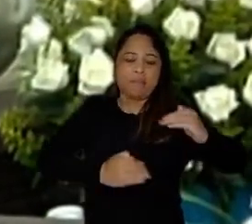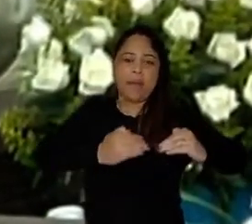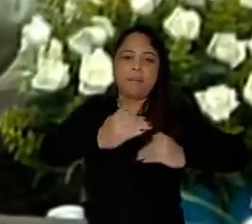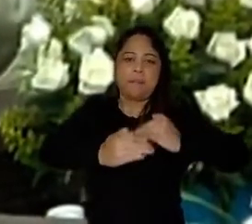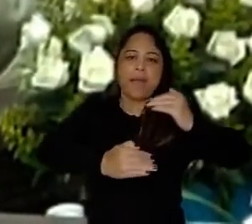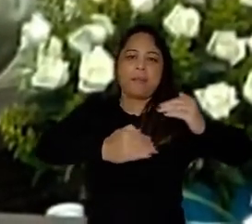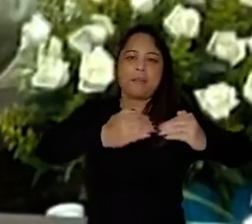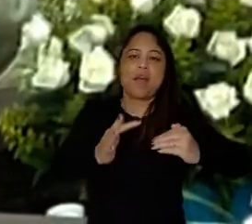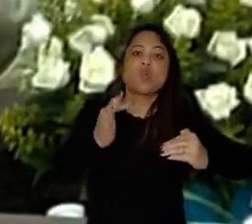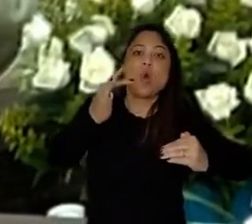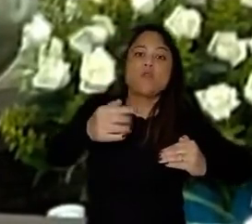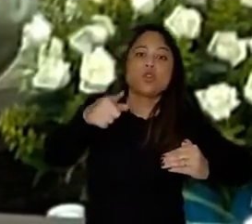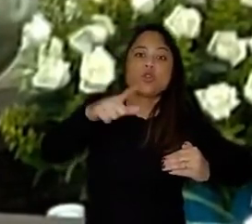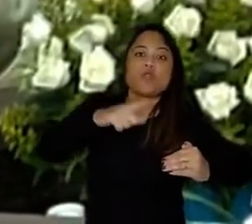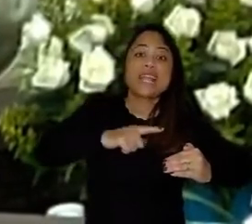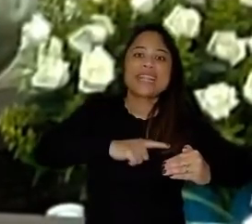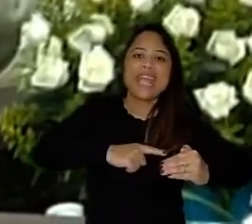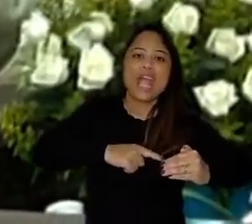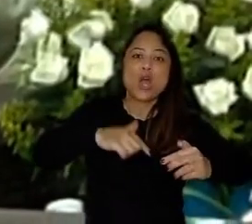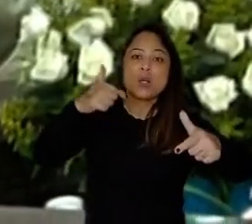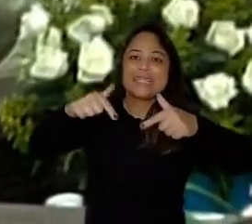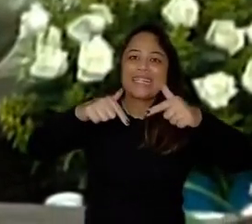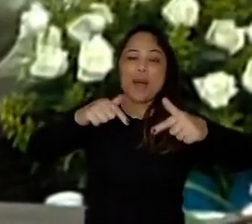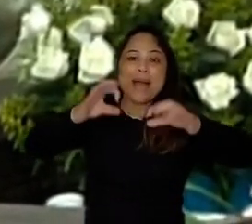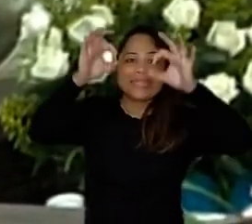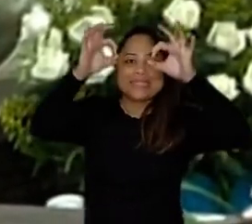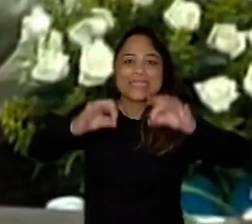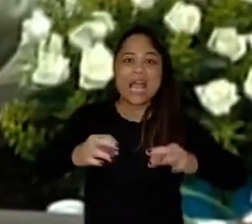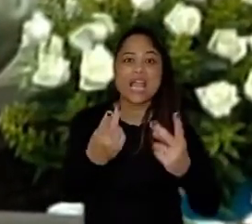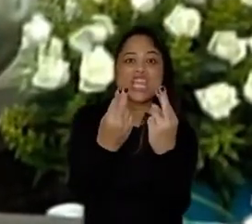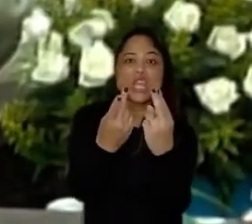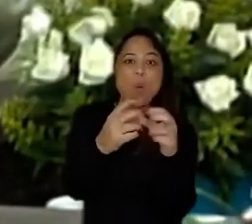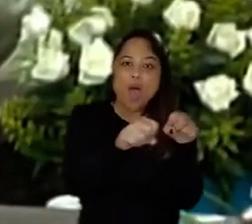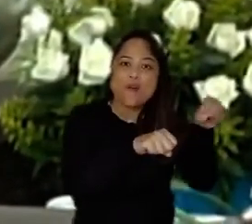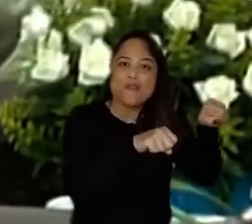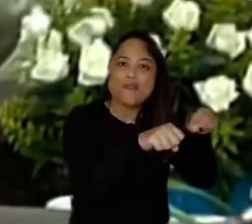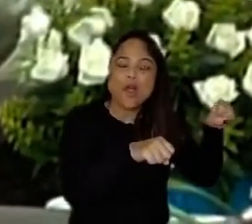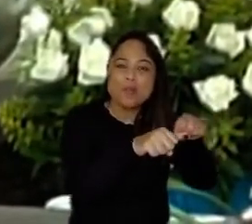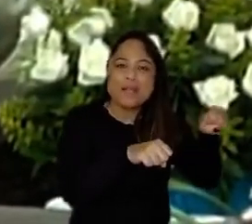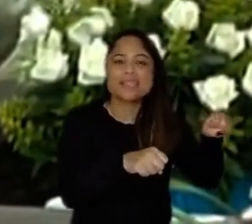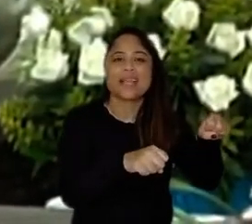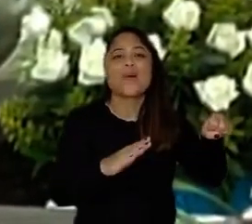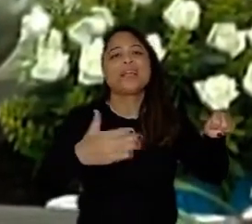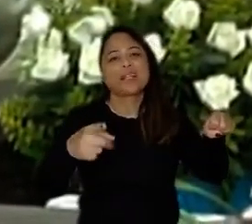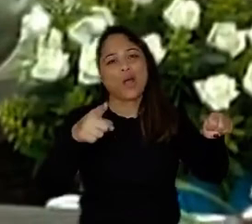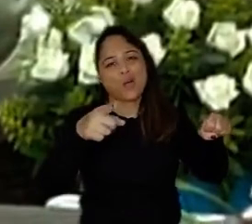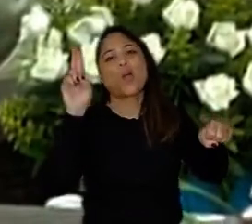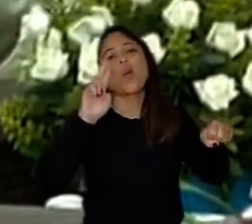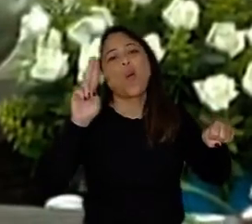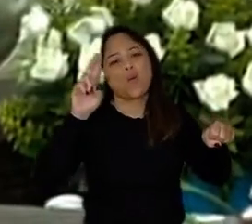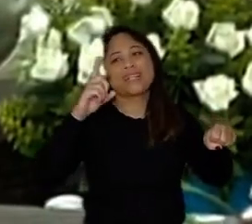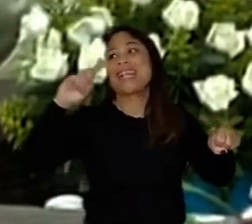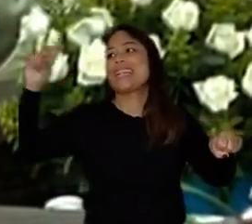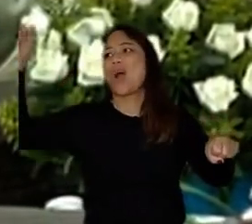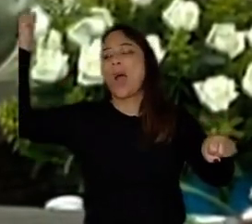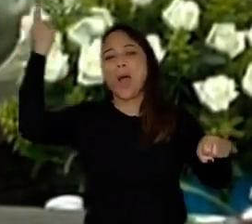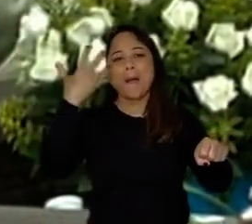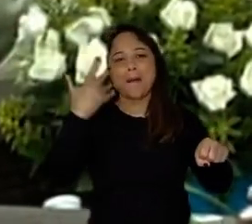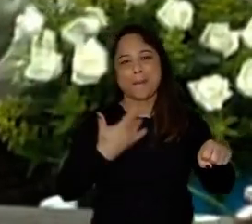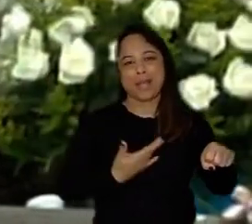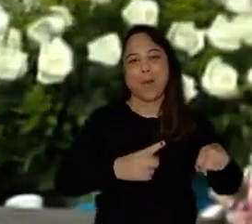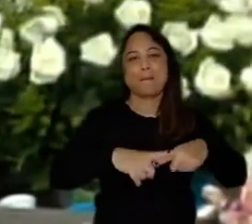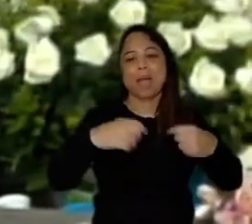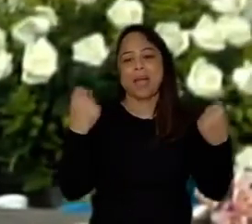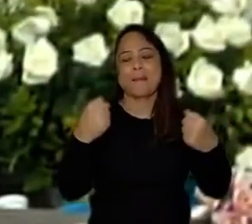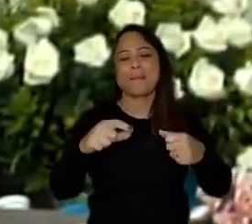uma vaga lá no setor que você fez faculdade. Aí é hora do diploma sair da gaveta e Deus honrar você. Mas é